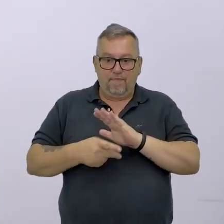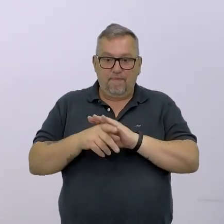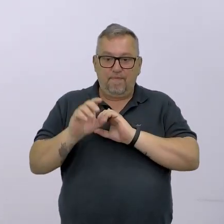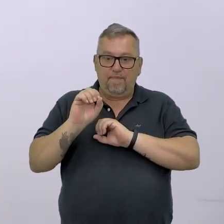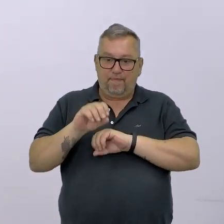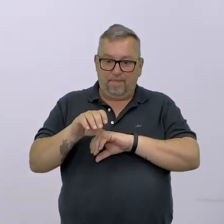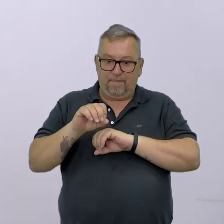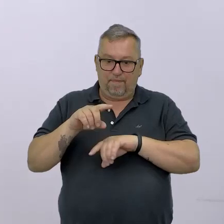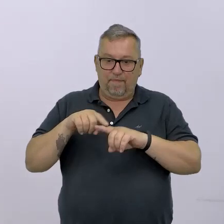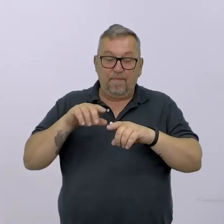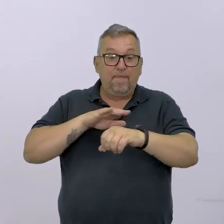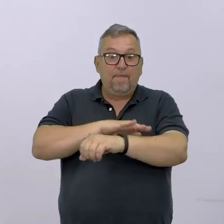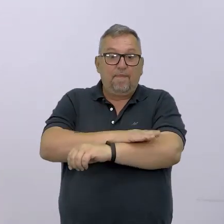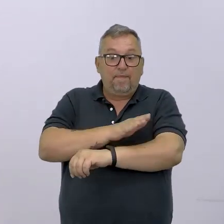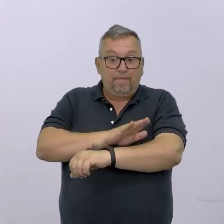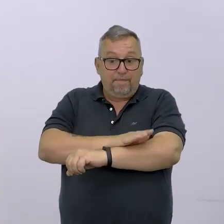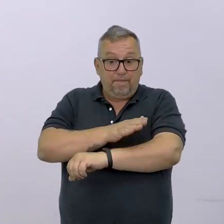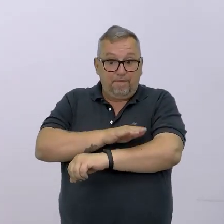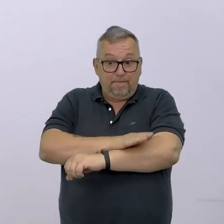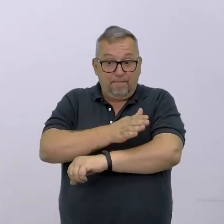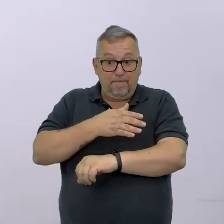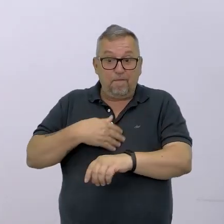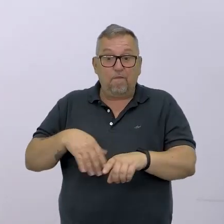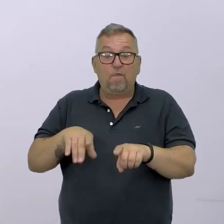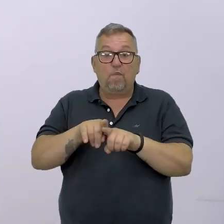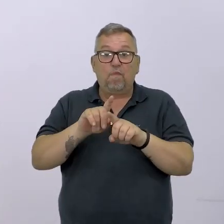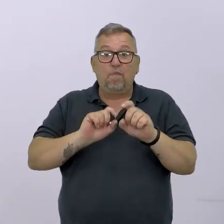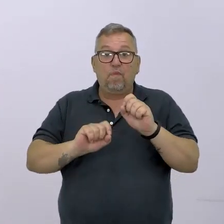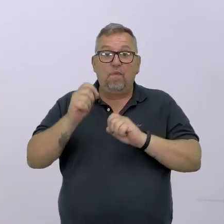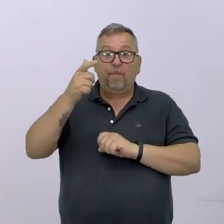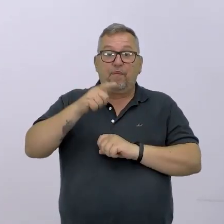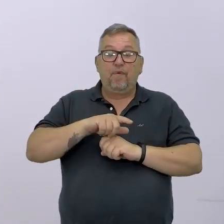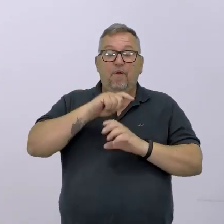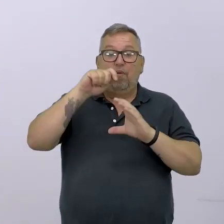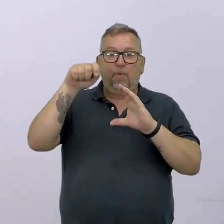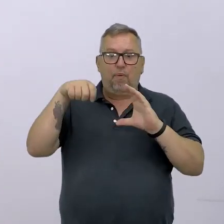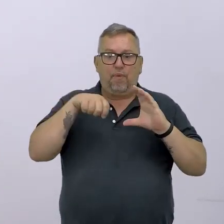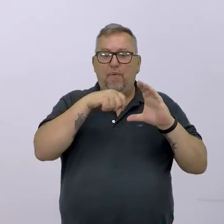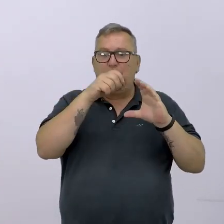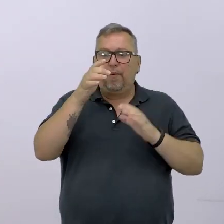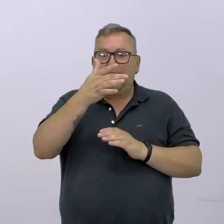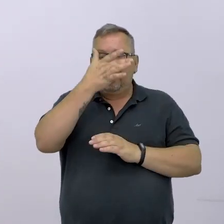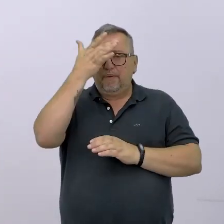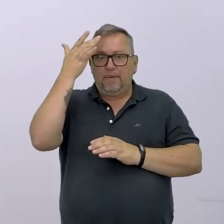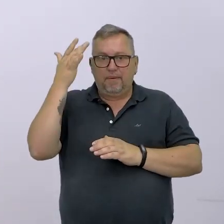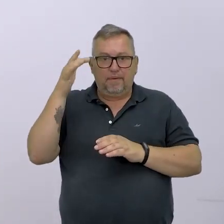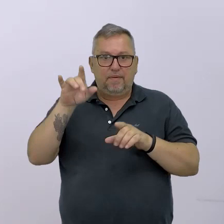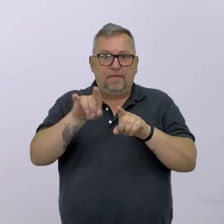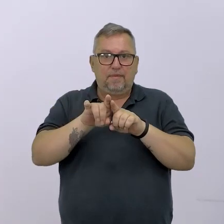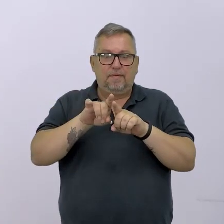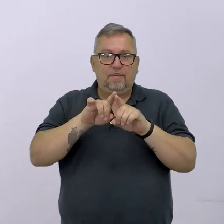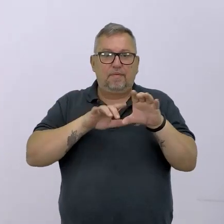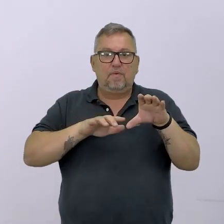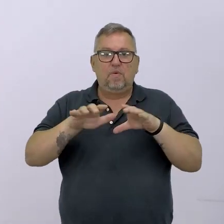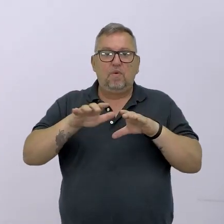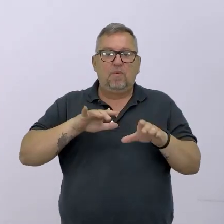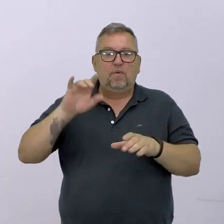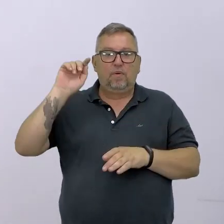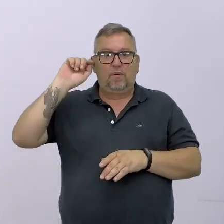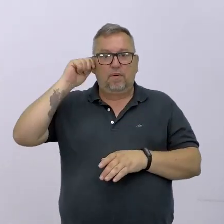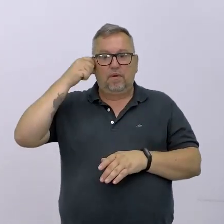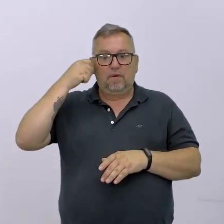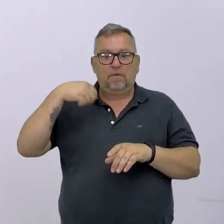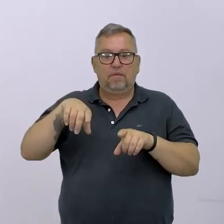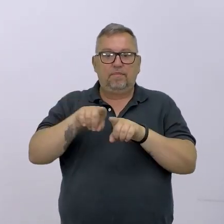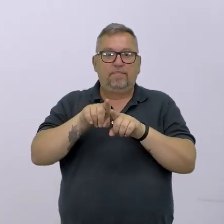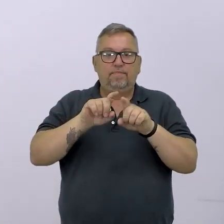educação antirracista e além também de outros vídeos com o pessoal do movimento negro, o